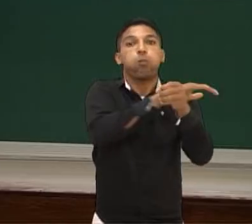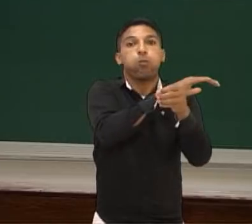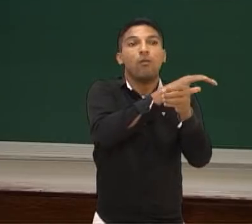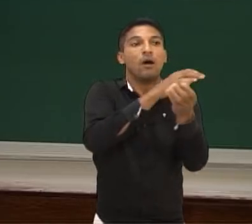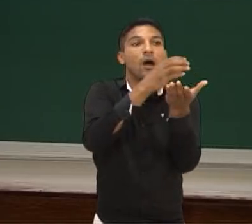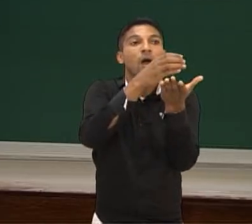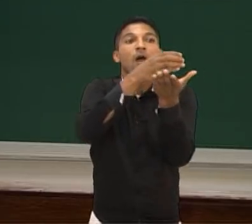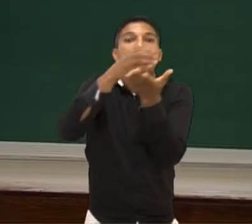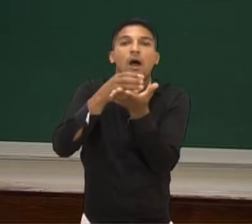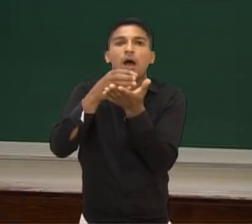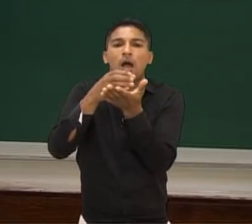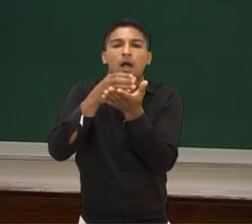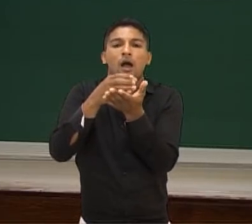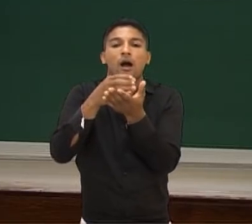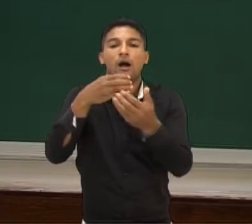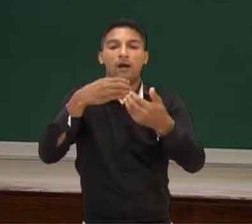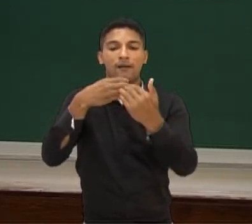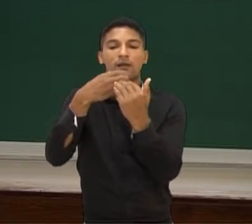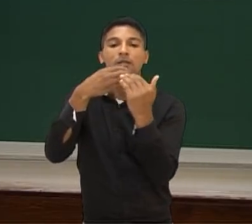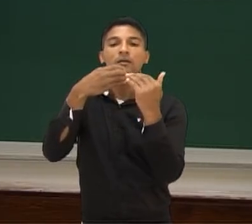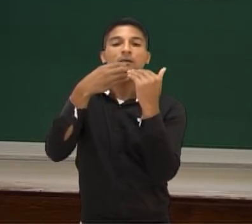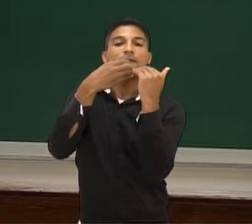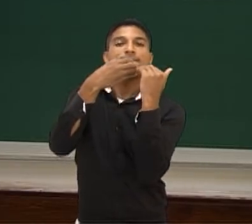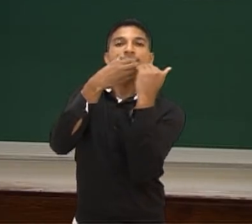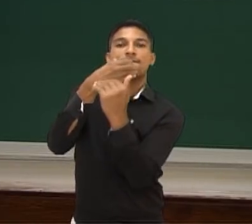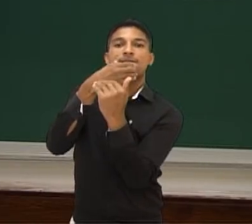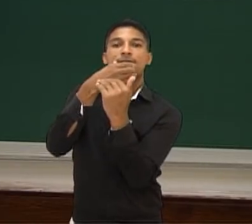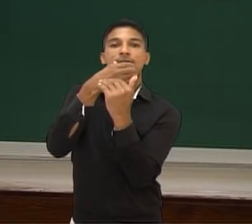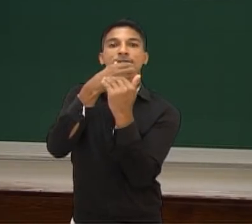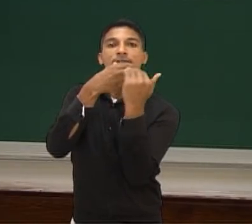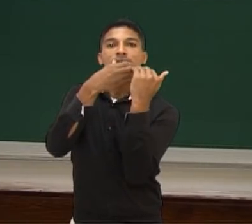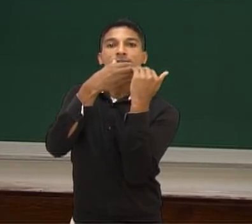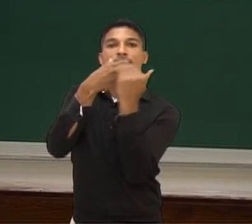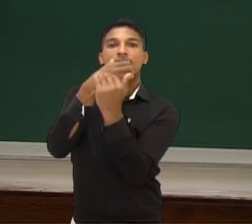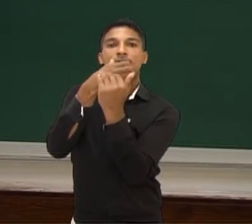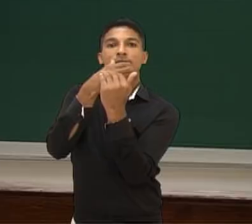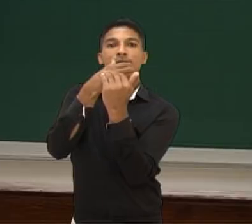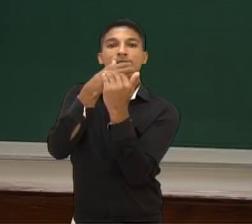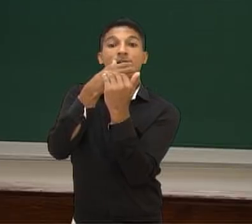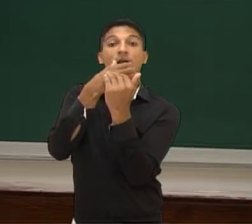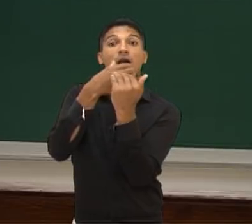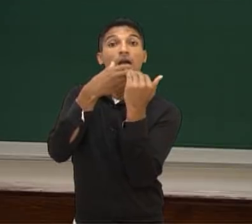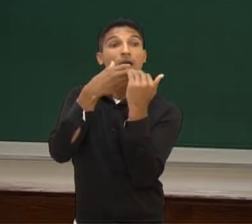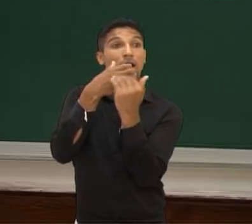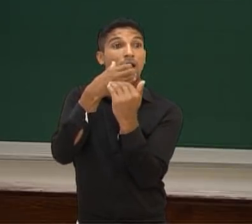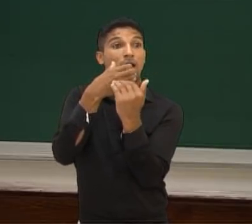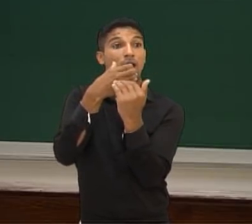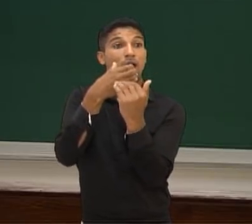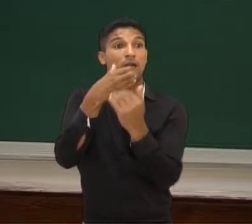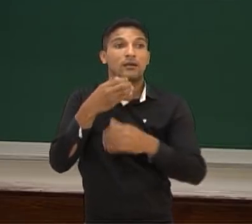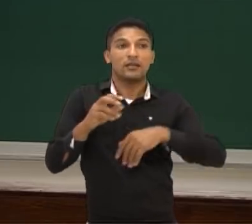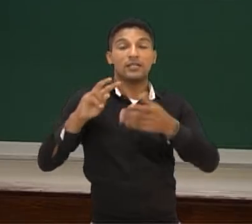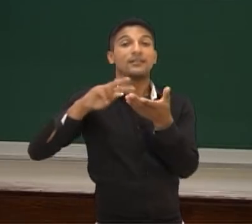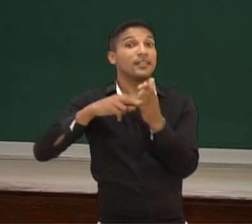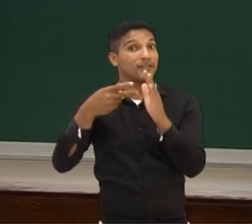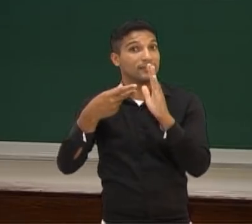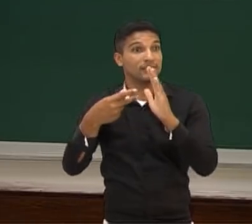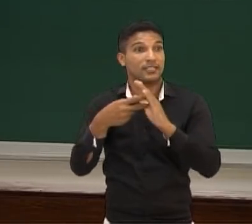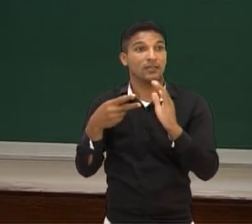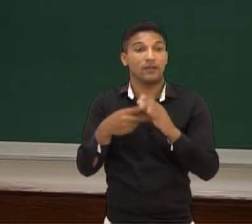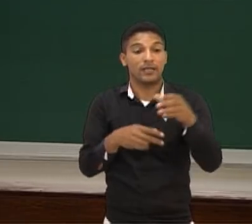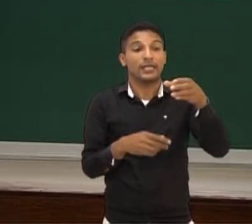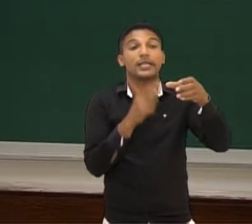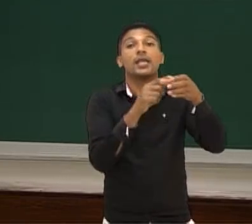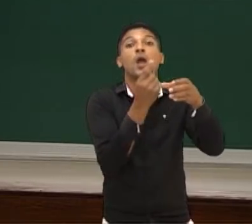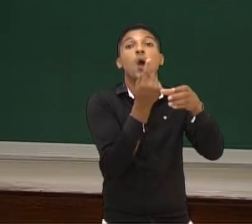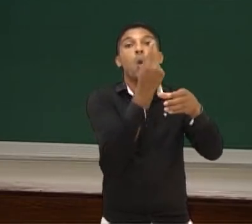E eu usei só uma, certo? Que seria a metade do inteiro. Então, o primeiro quer dizer que se eu dividir em 2 partes, eu vou usar as